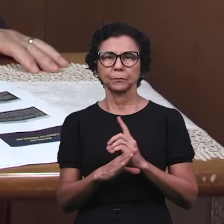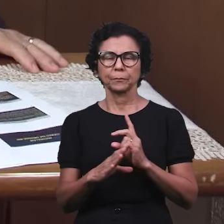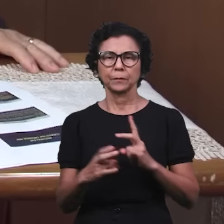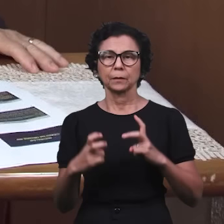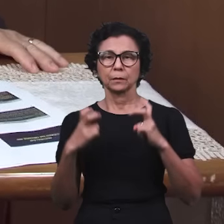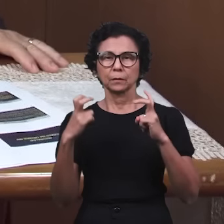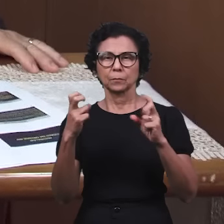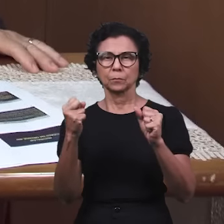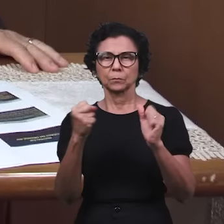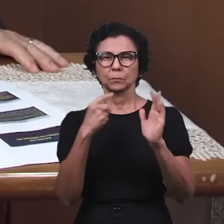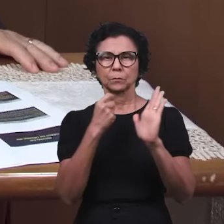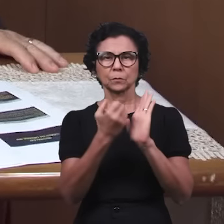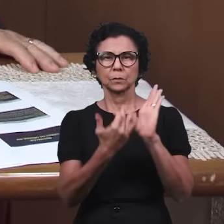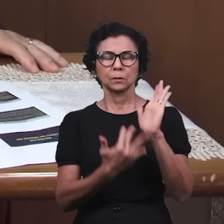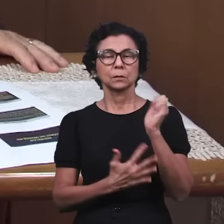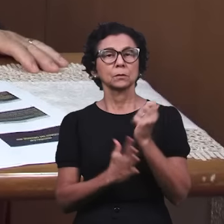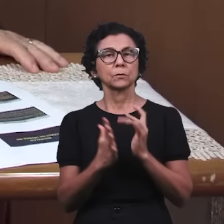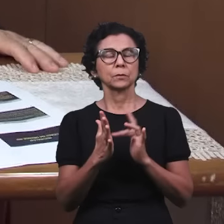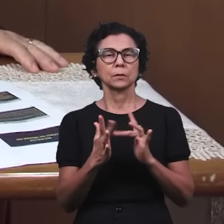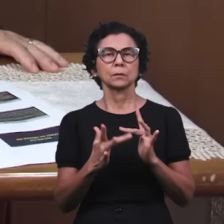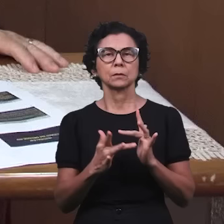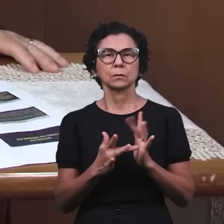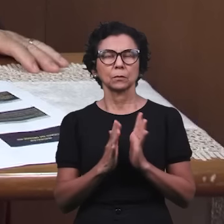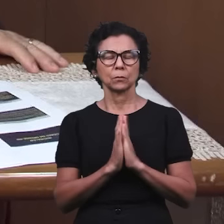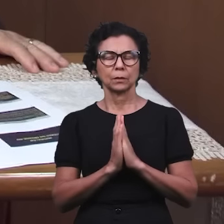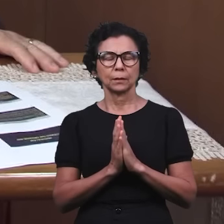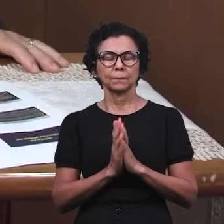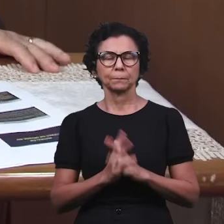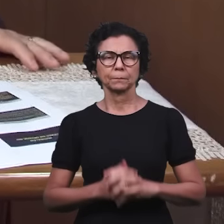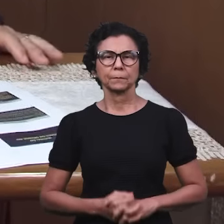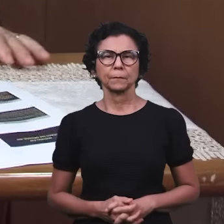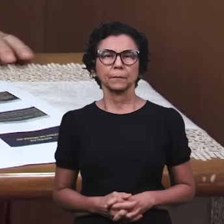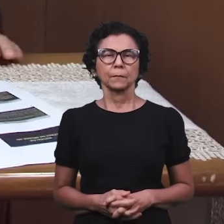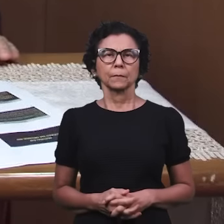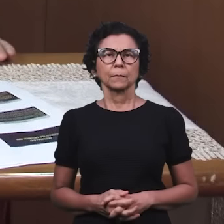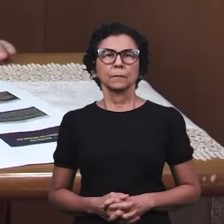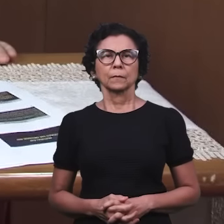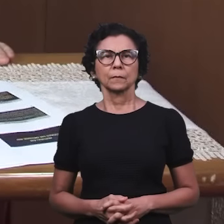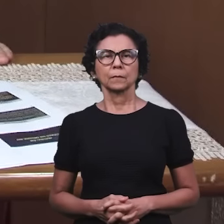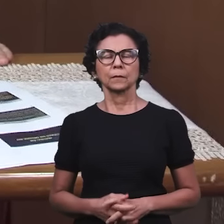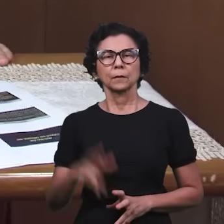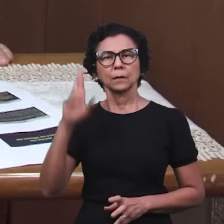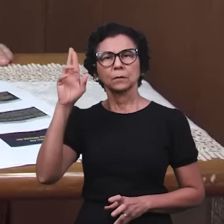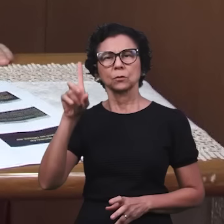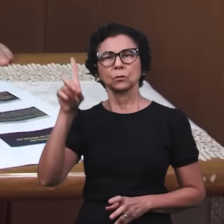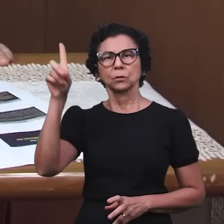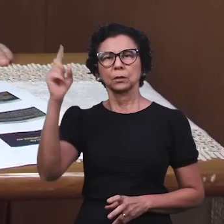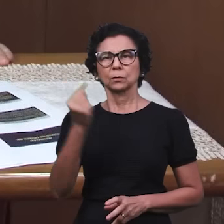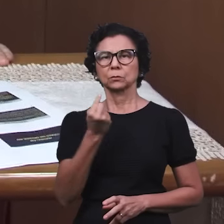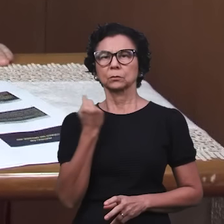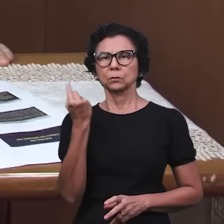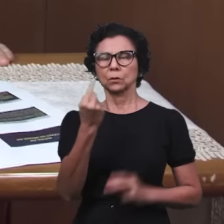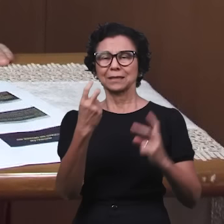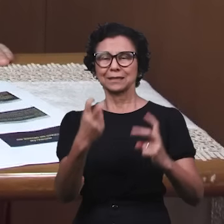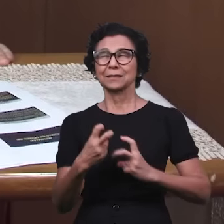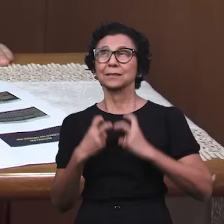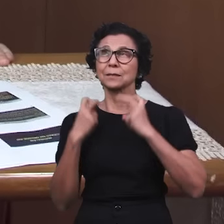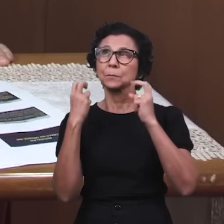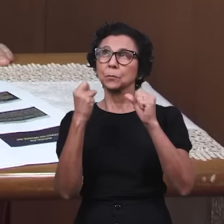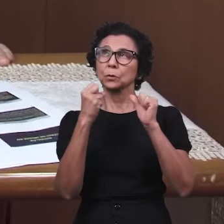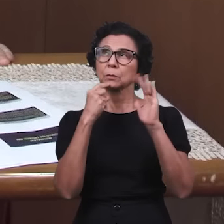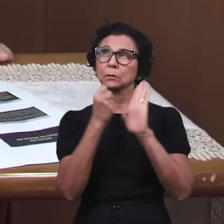clamando pelo poder do sangue do Senhor Jesus. Vamos orar neste momento. Nosso Deus, nós clamamos pelo